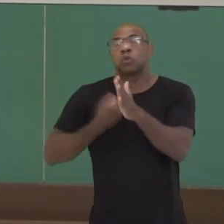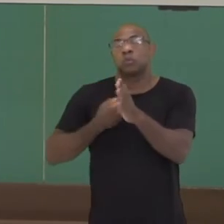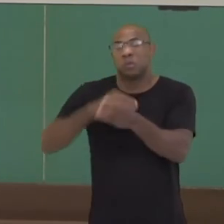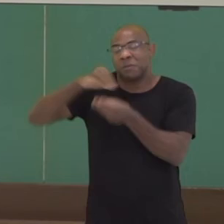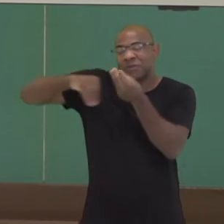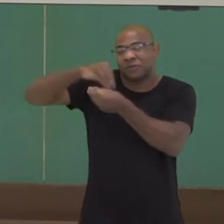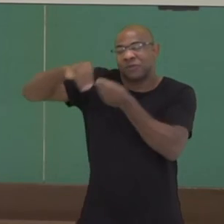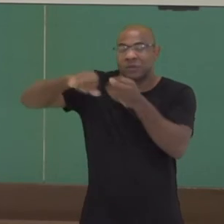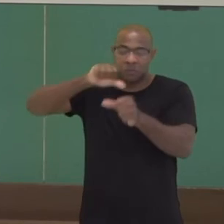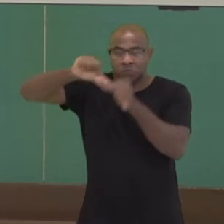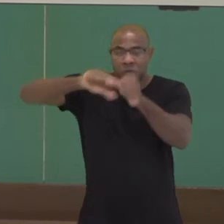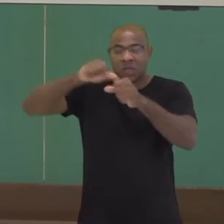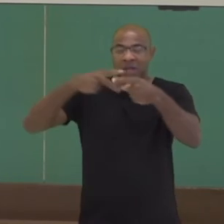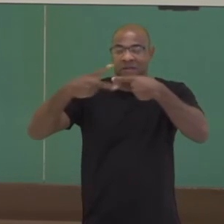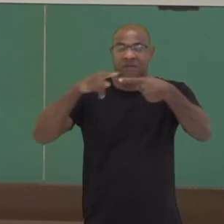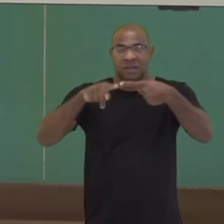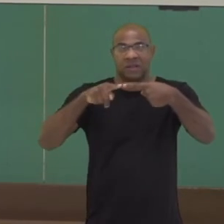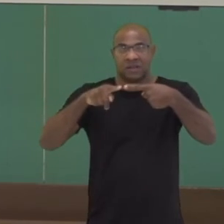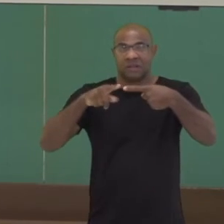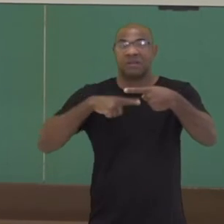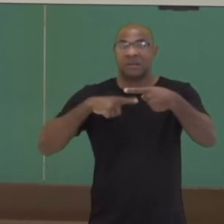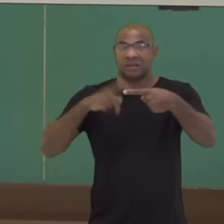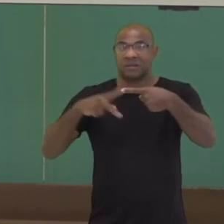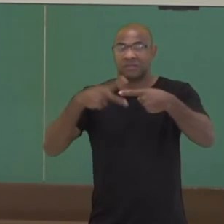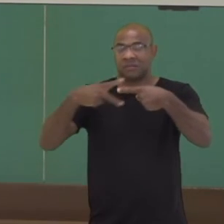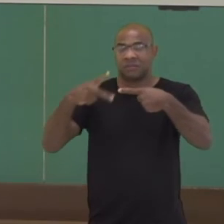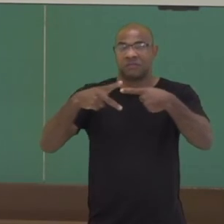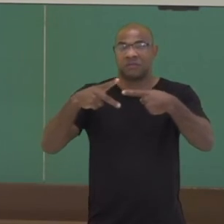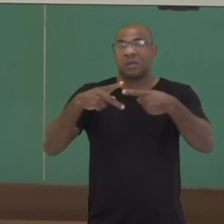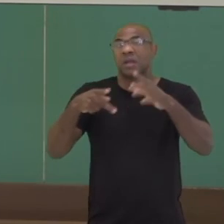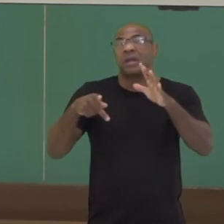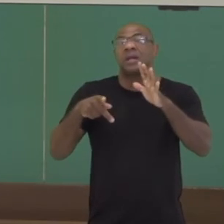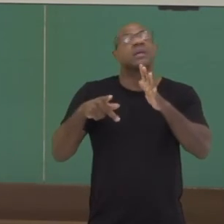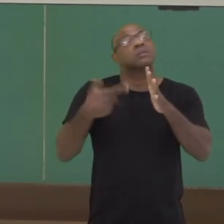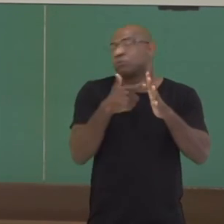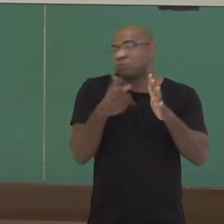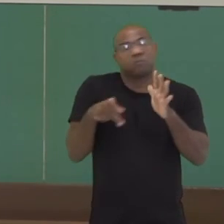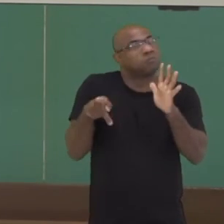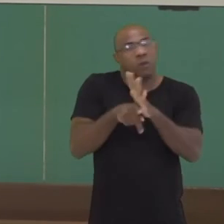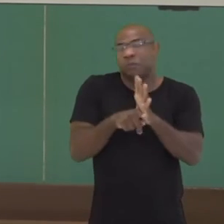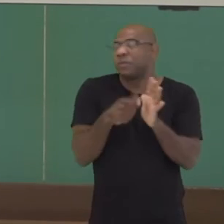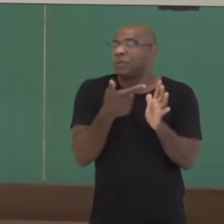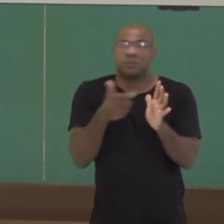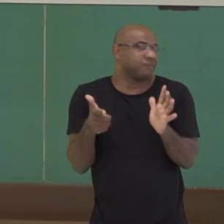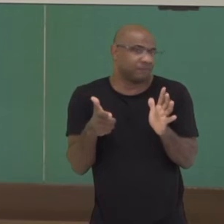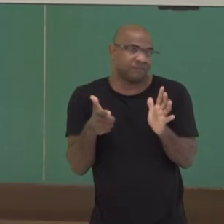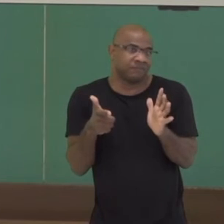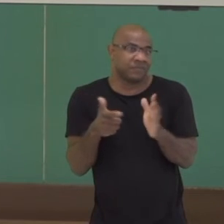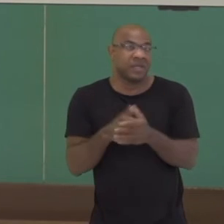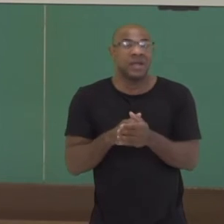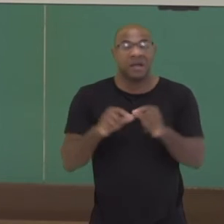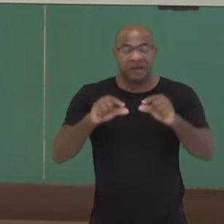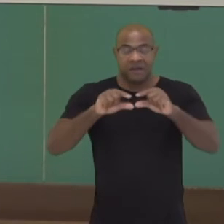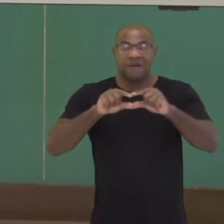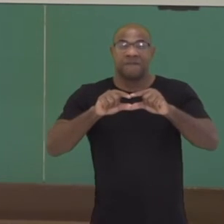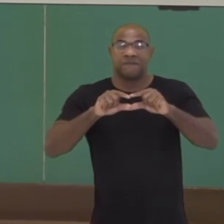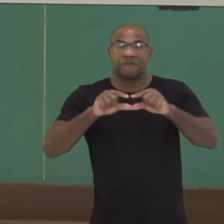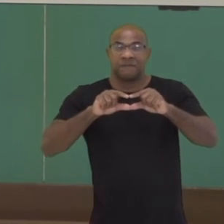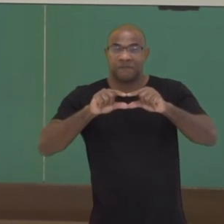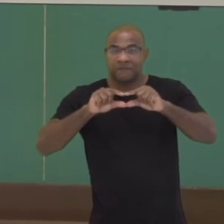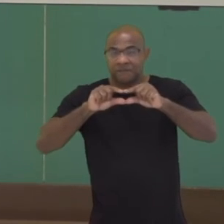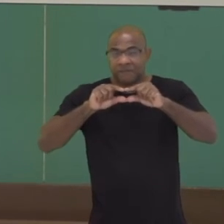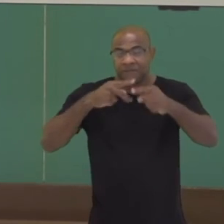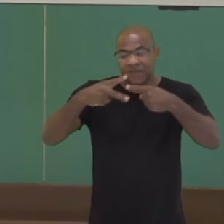quando eu transformo em fração, ele vai virar uma fração imprópria. Lembra o que é a fração imprópria? É quando o